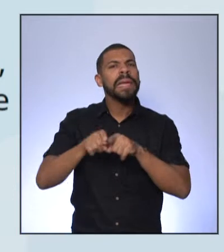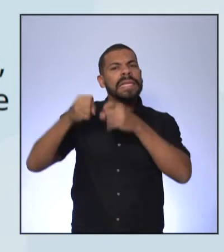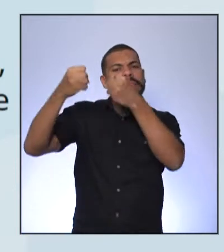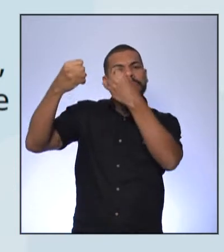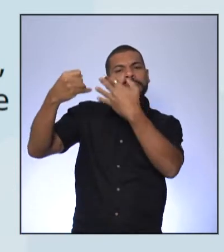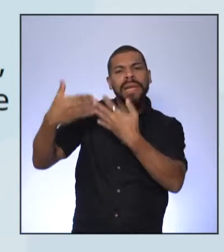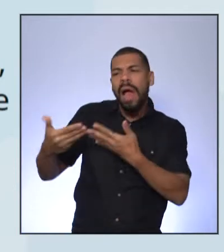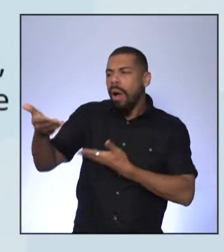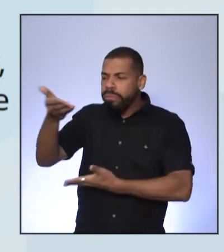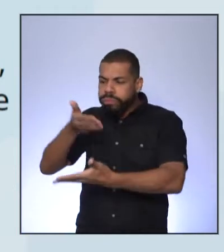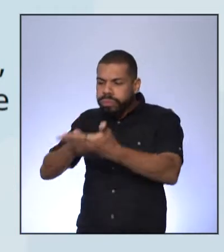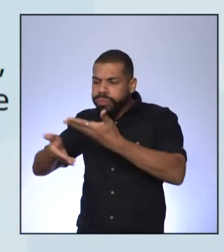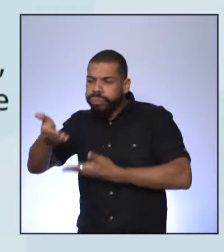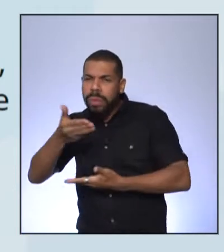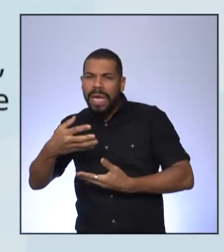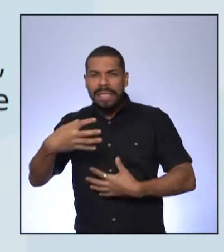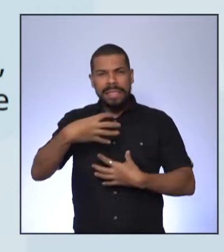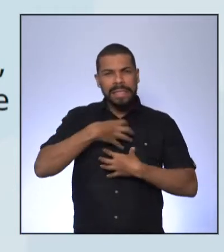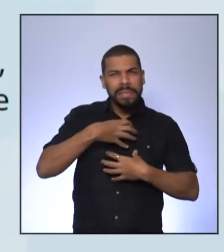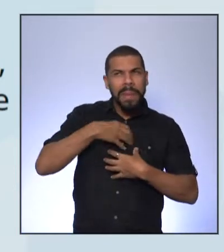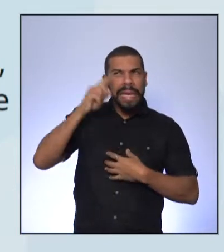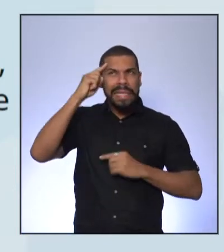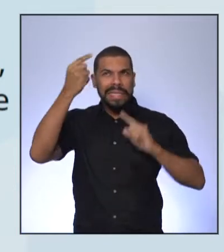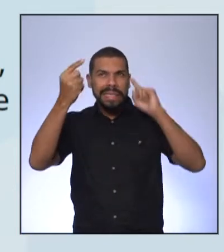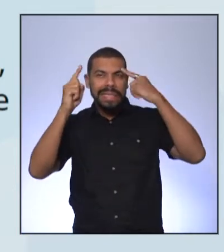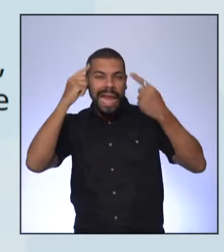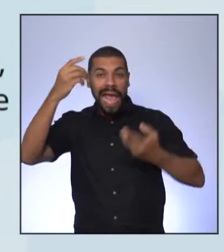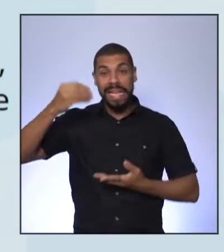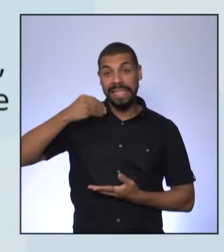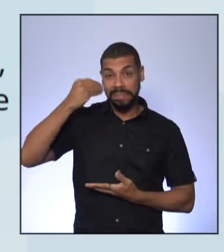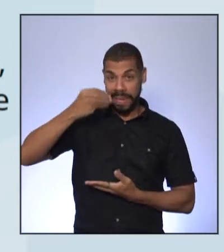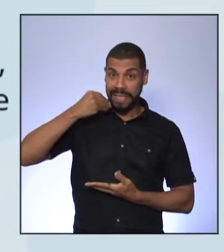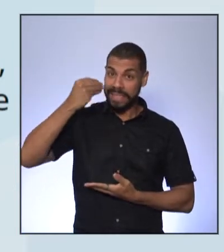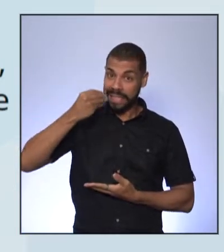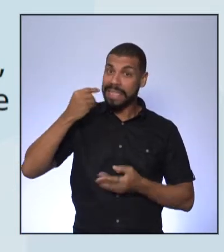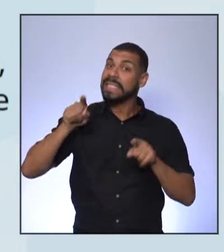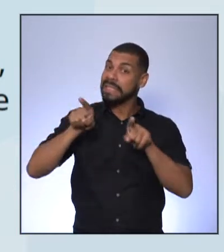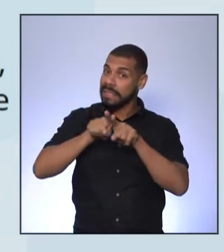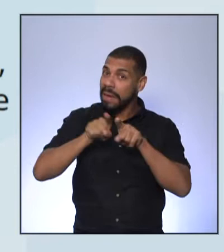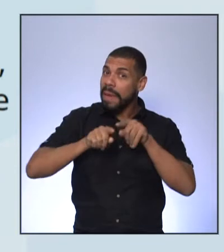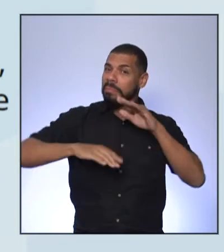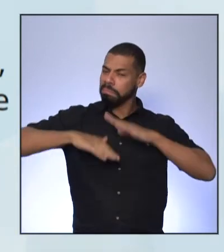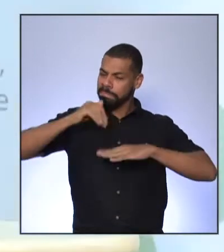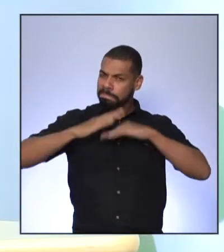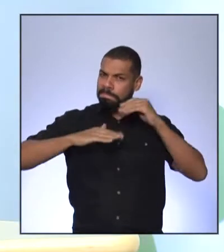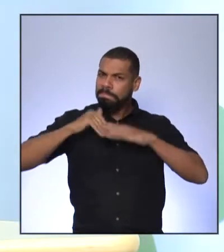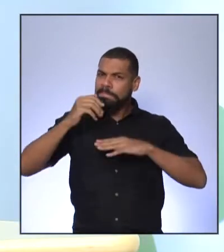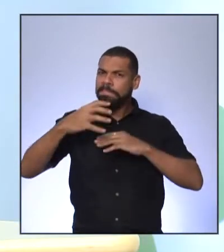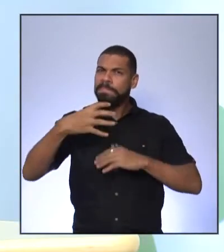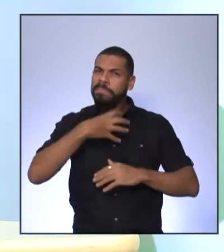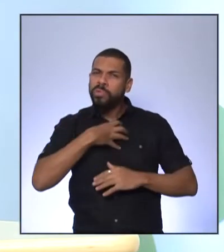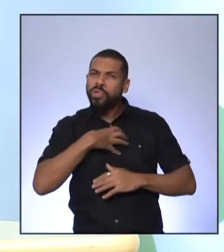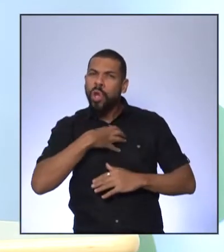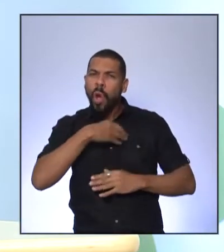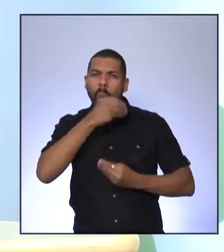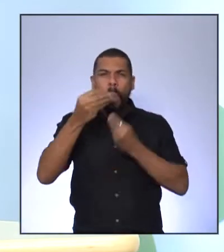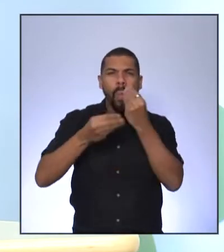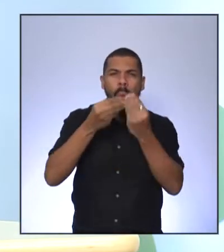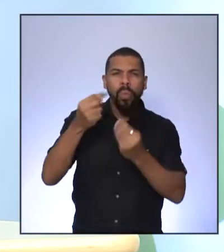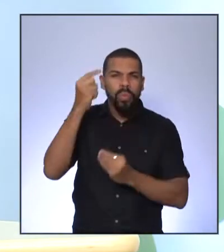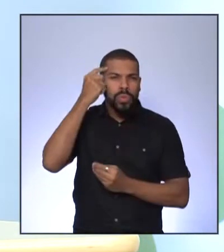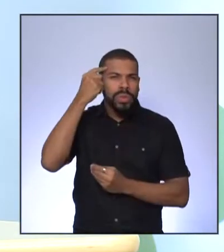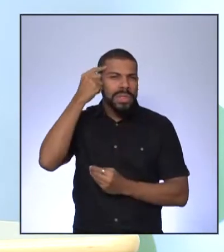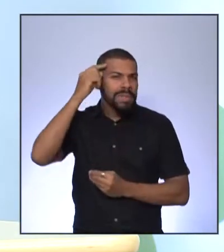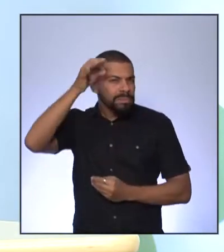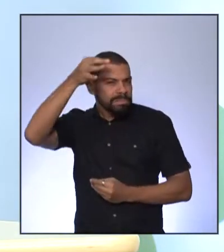partilhar informações, sentimentos, ideias, experiências, além de produzir sentidos que levem ao entendimento